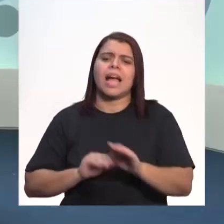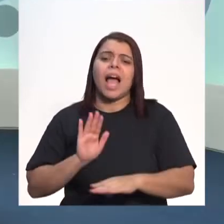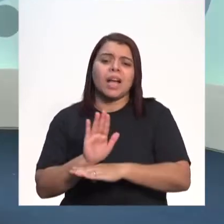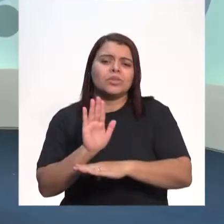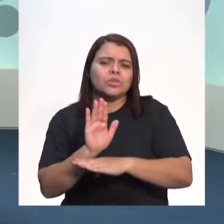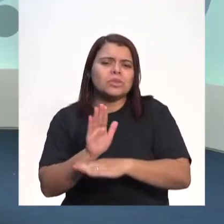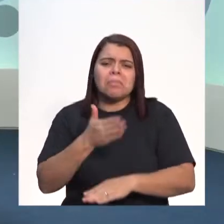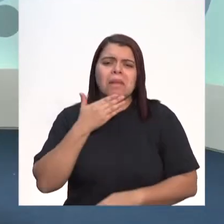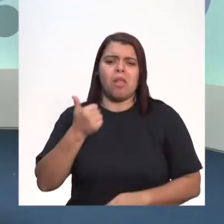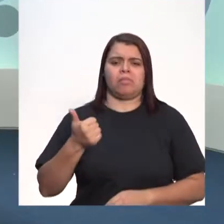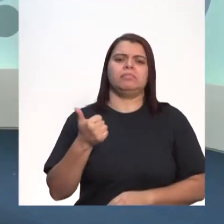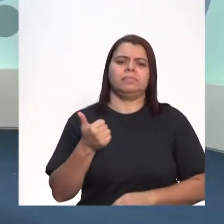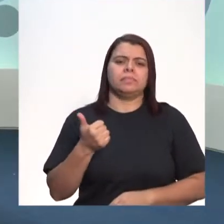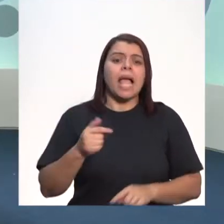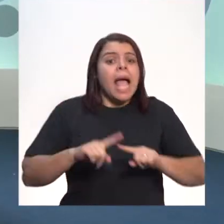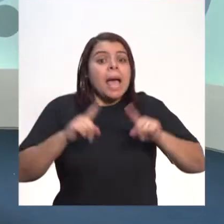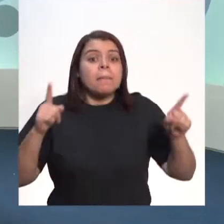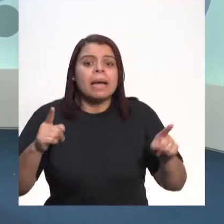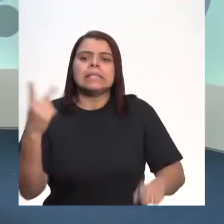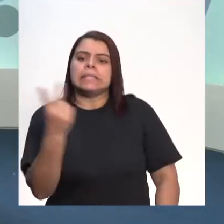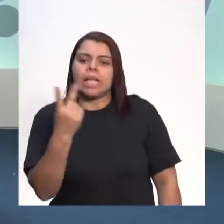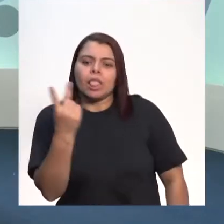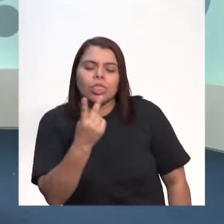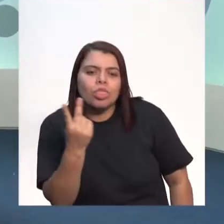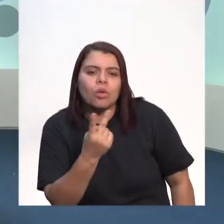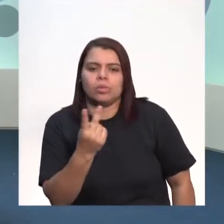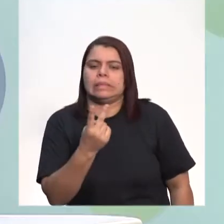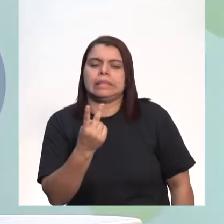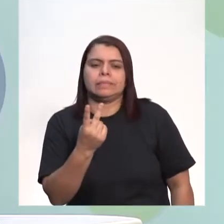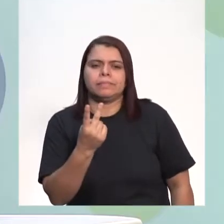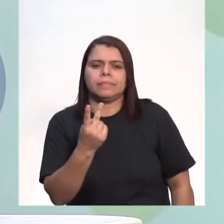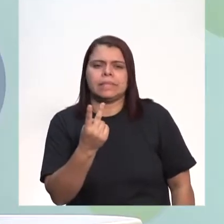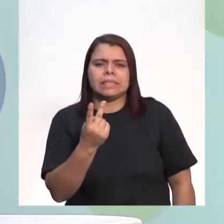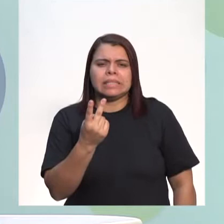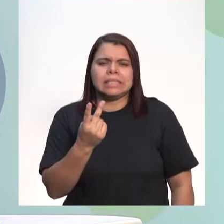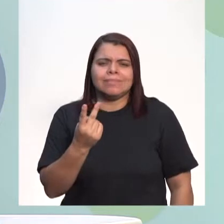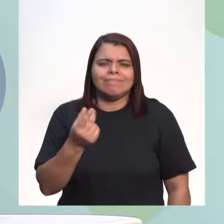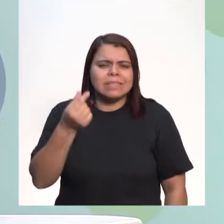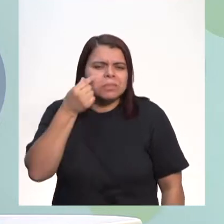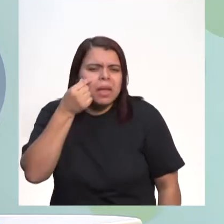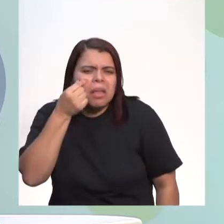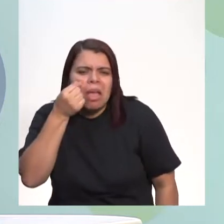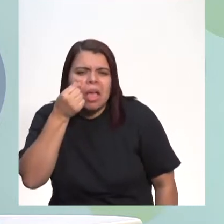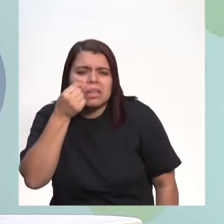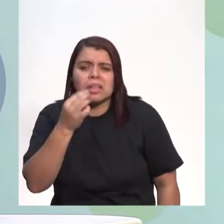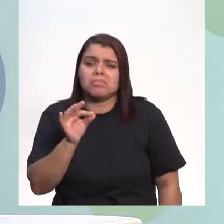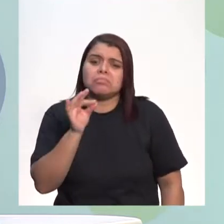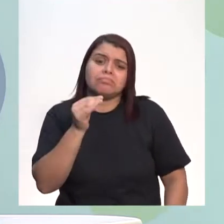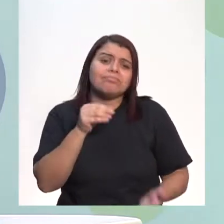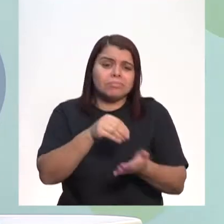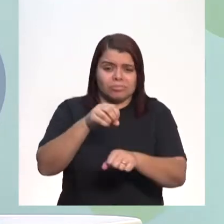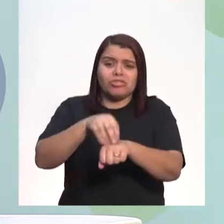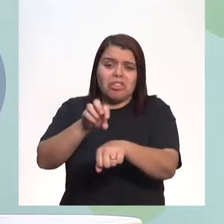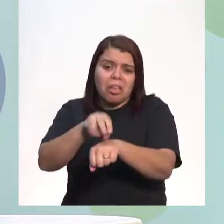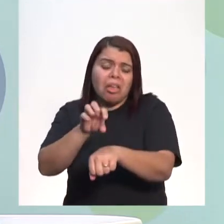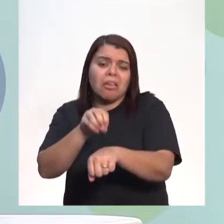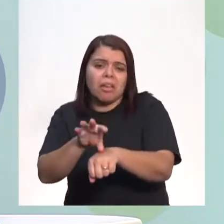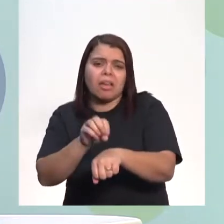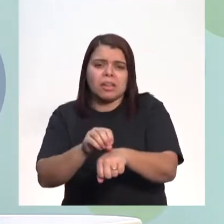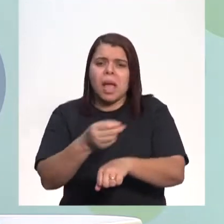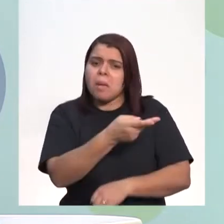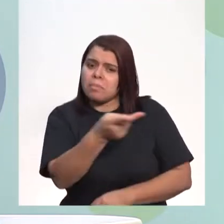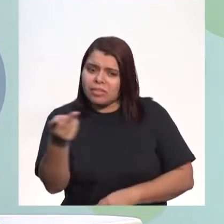dessa parte, mas são duas referências importantes que nós trazemos para vocês, duas sugestões que nós damos